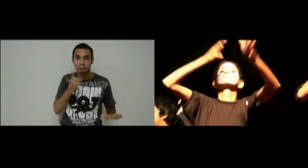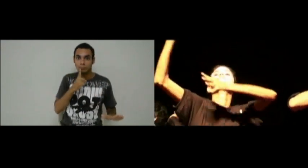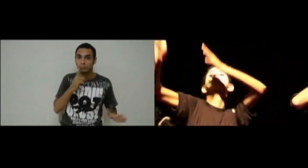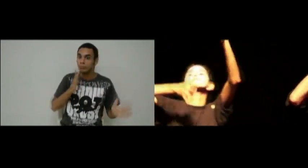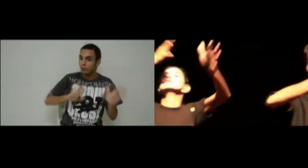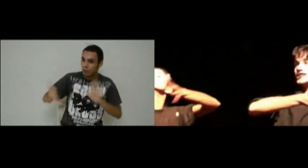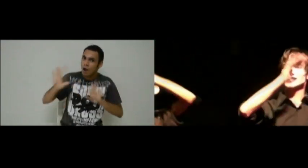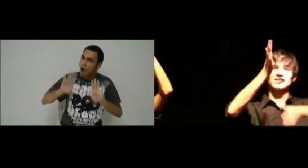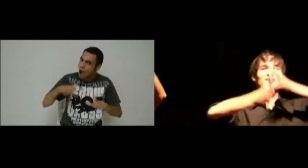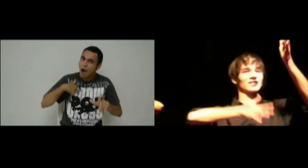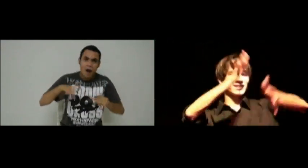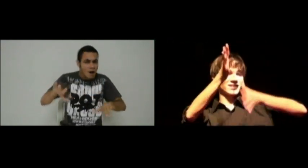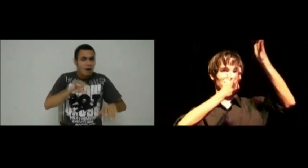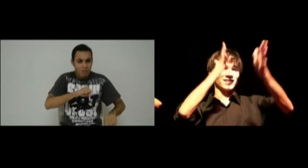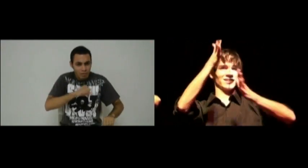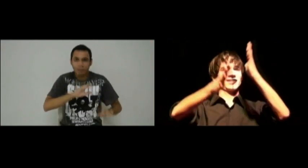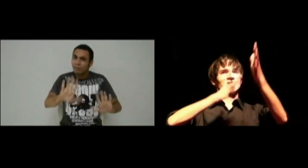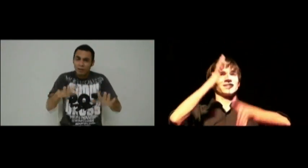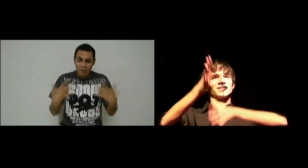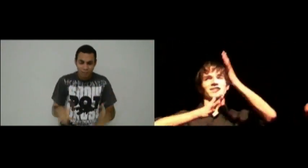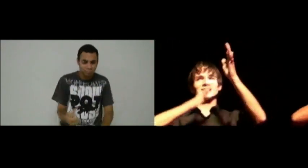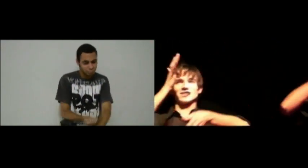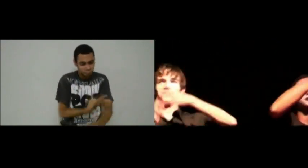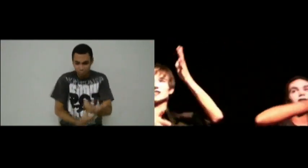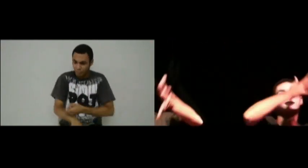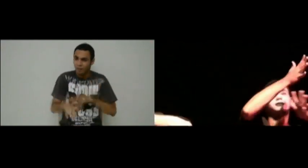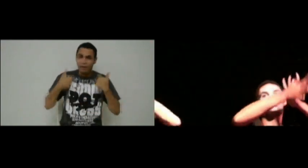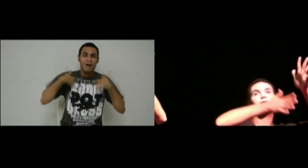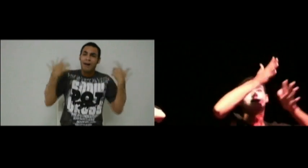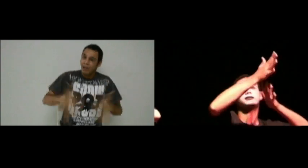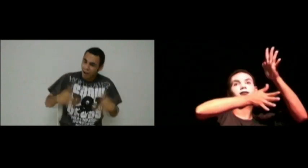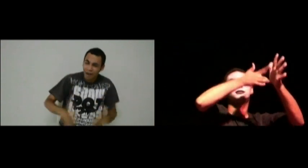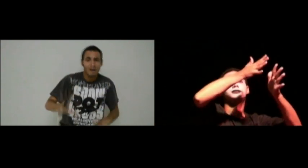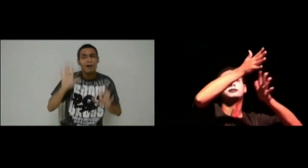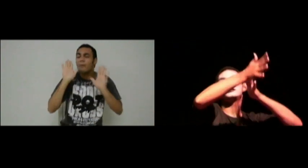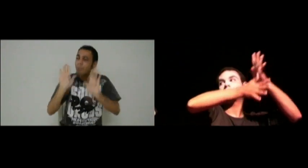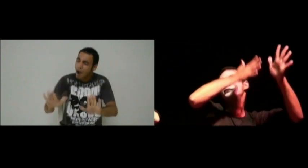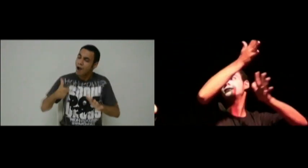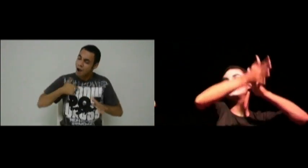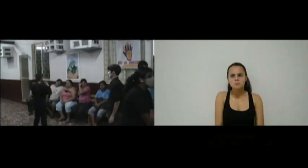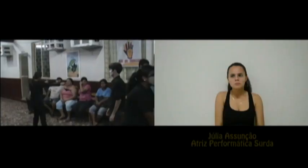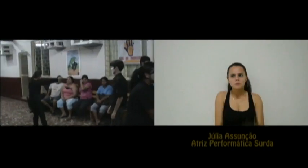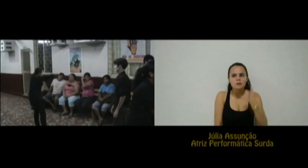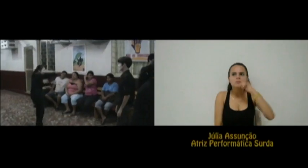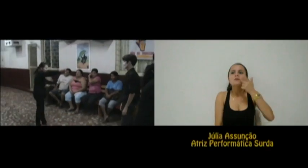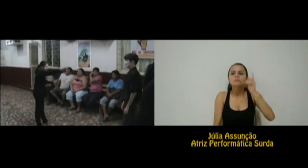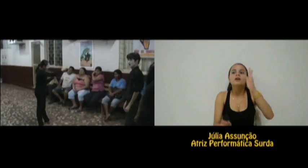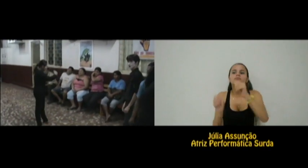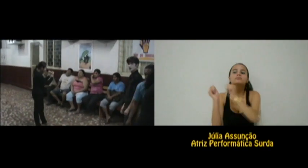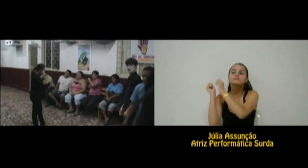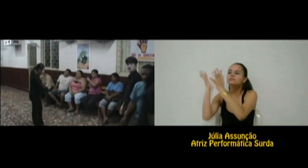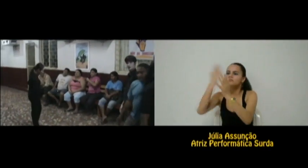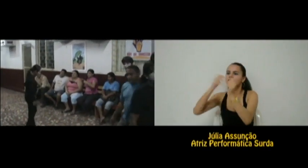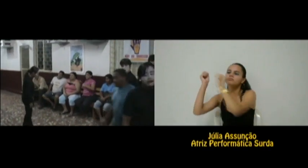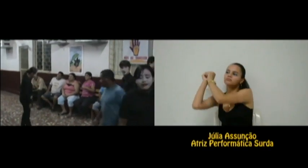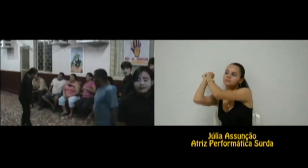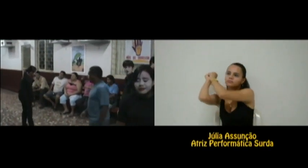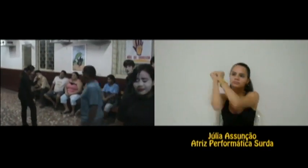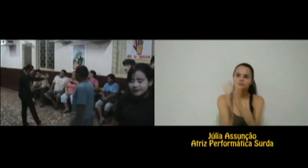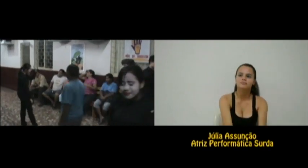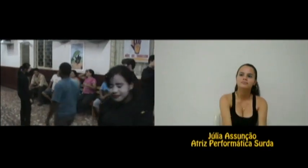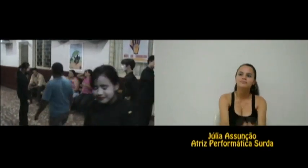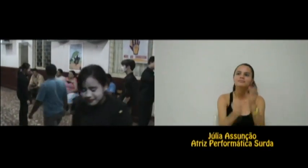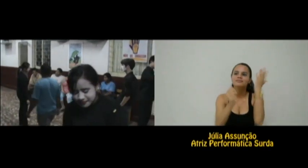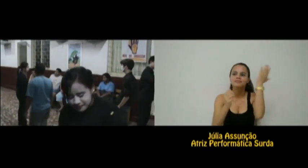conselhos eu começo, na hora da apresentação eu estou calmo e as pessoas veem que eu estou calmo. Os meus pais me trazem